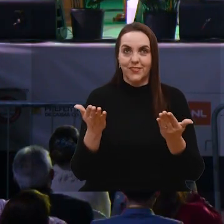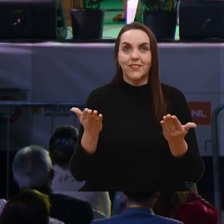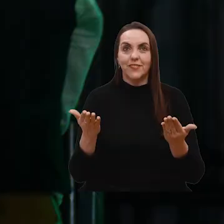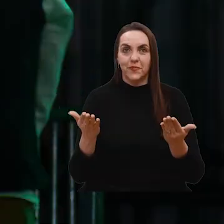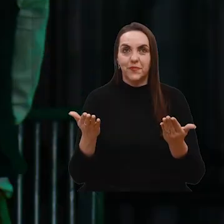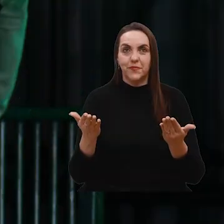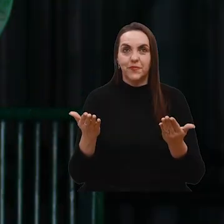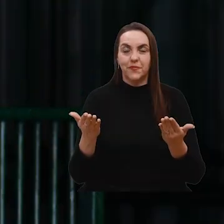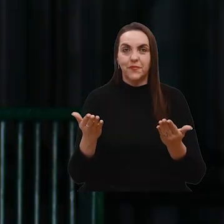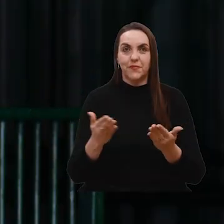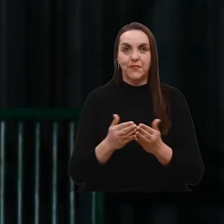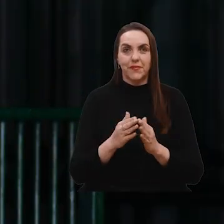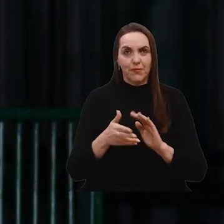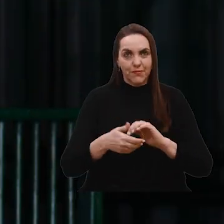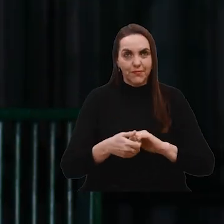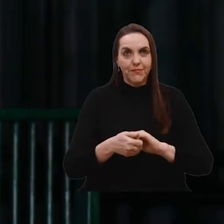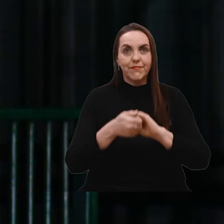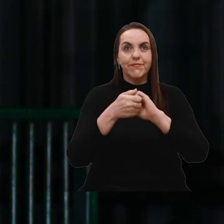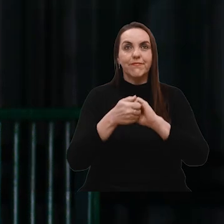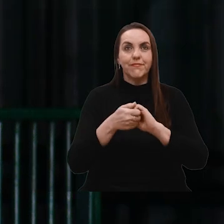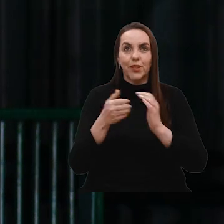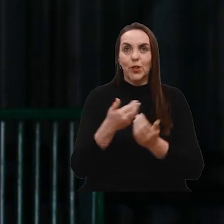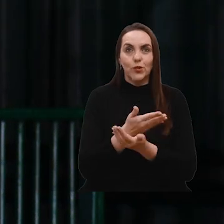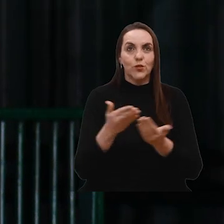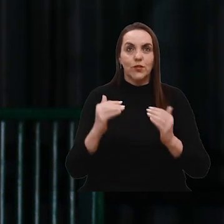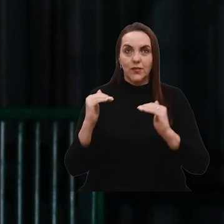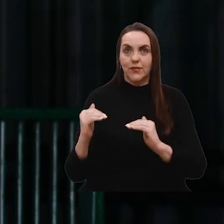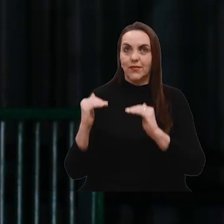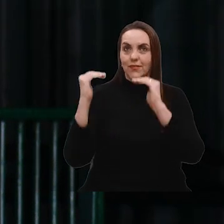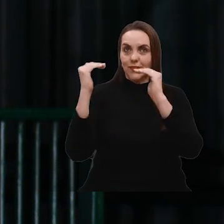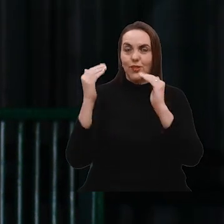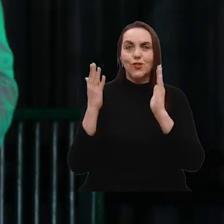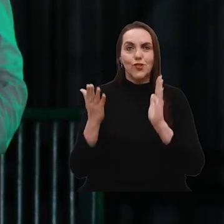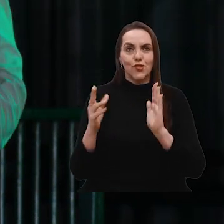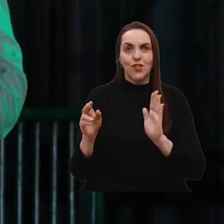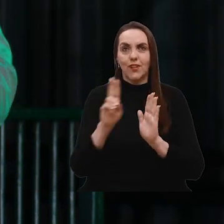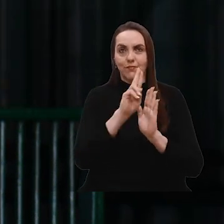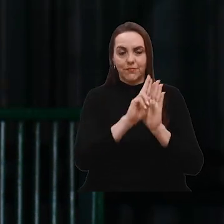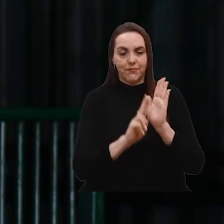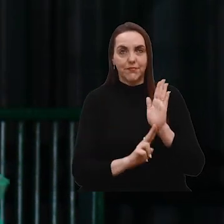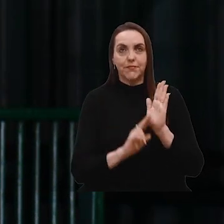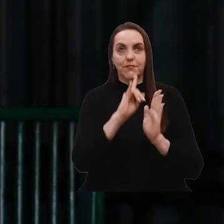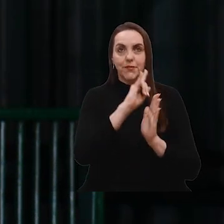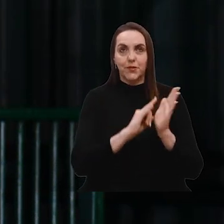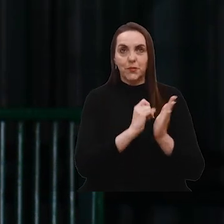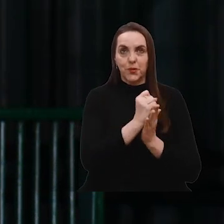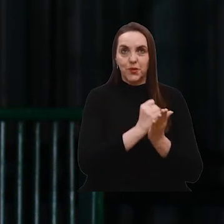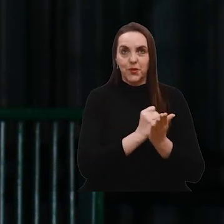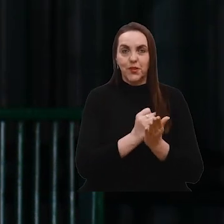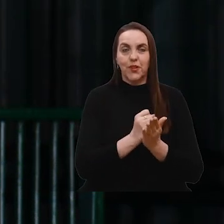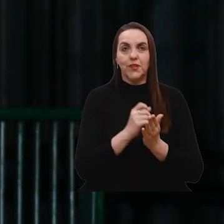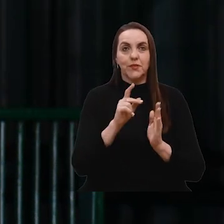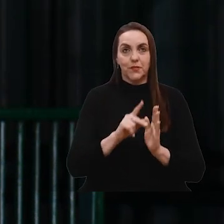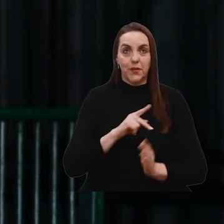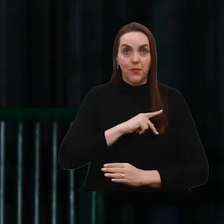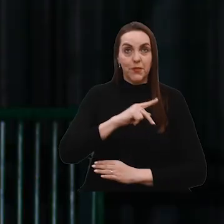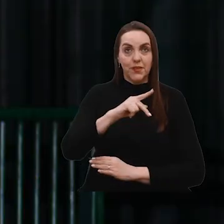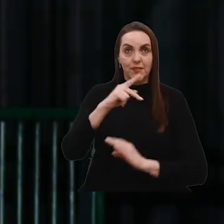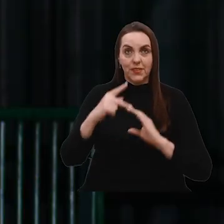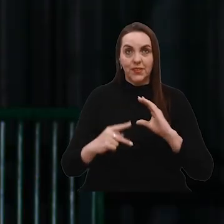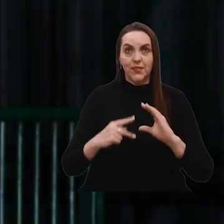Muito boa noite a todos. Uma saudação a todas as autoridades já mencionadas no